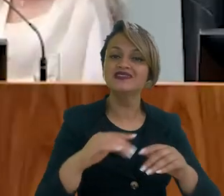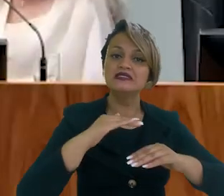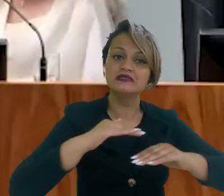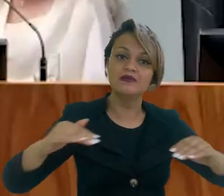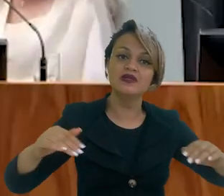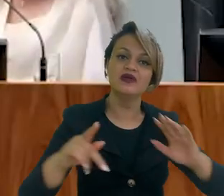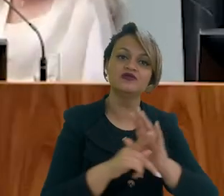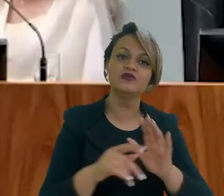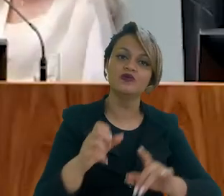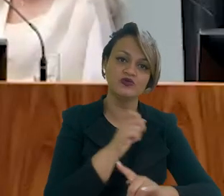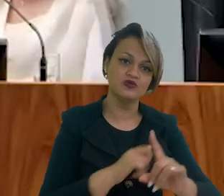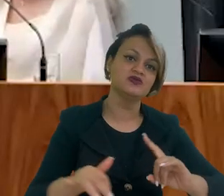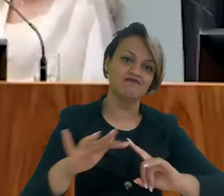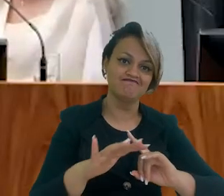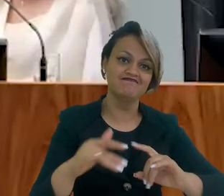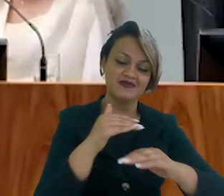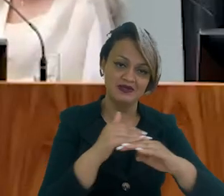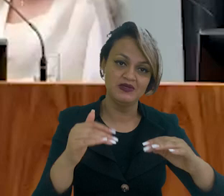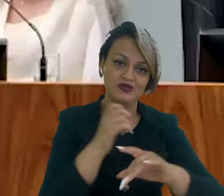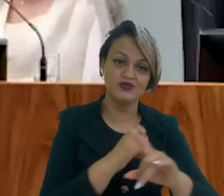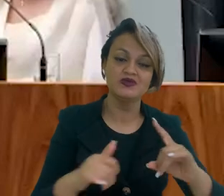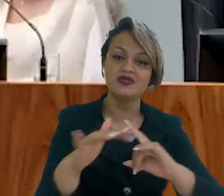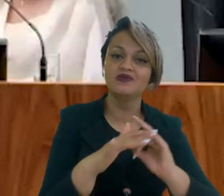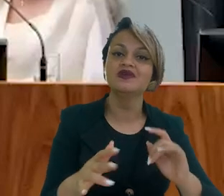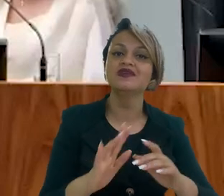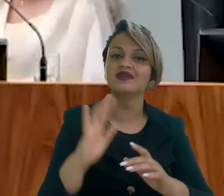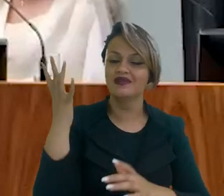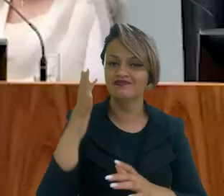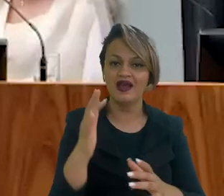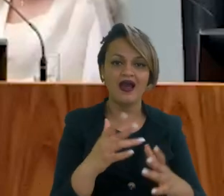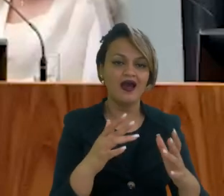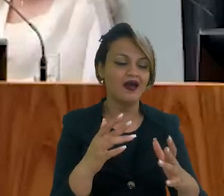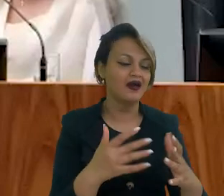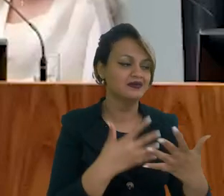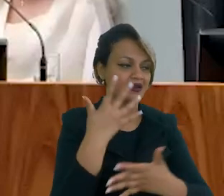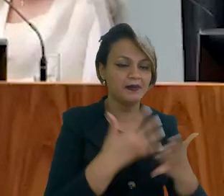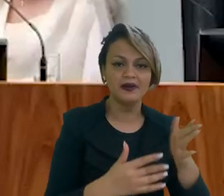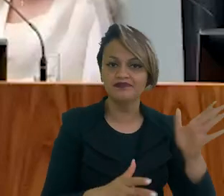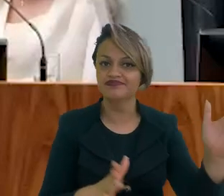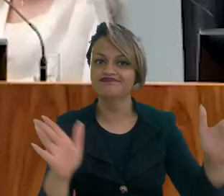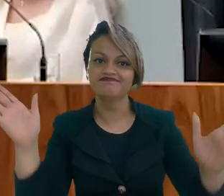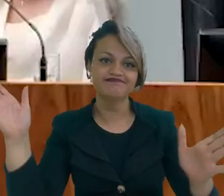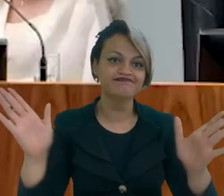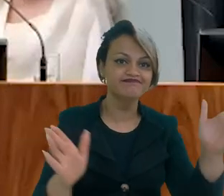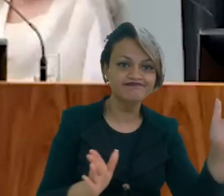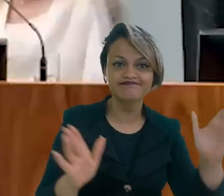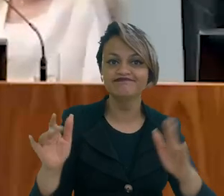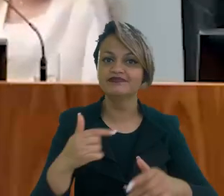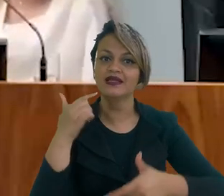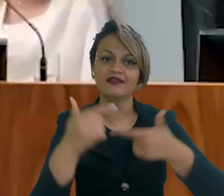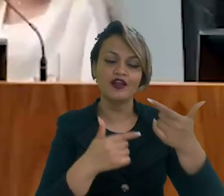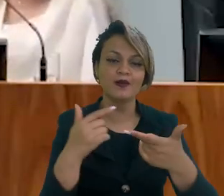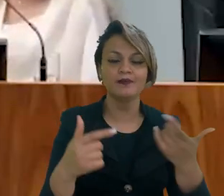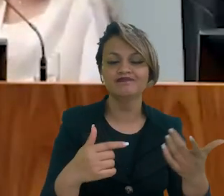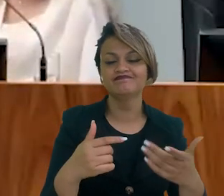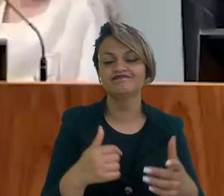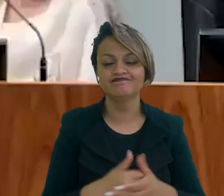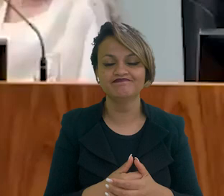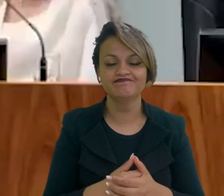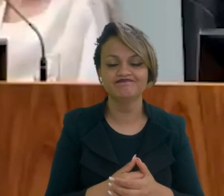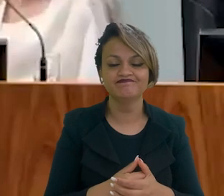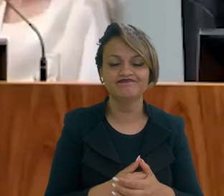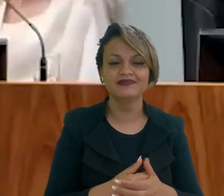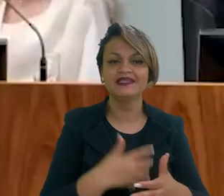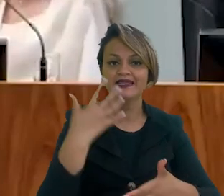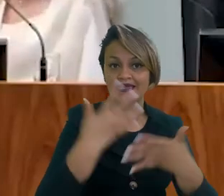de aplicação da Lei etc mas também de instabilidade social e começa sempre ocorrer pelos